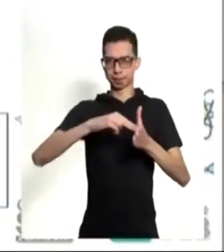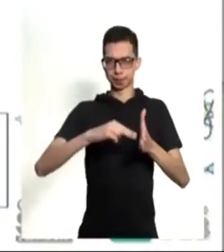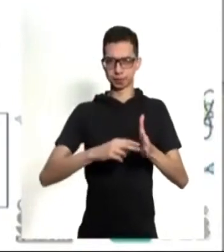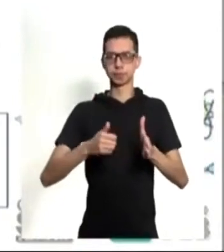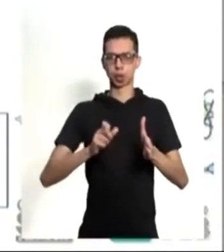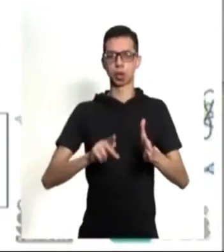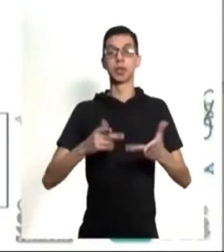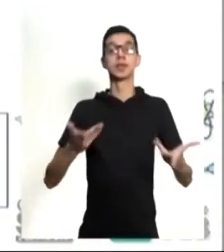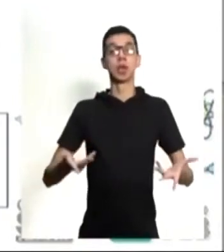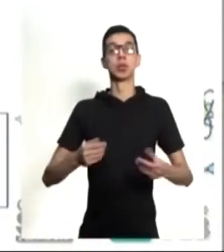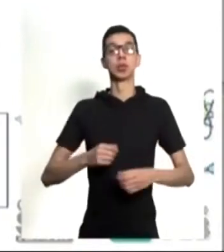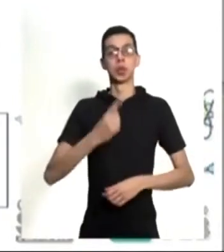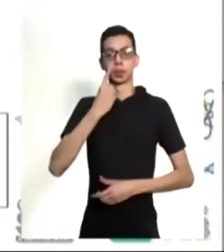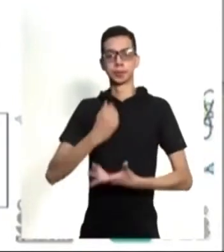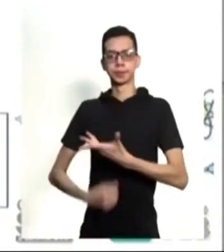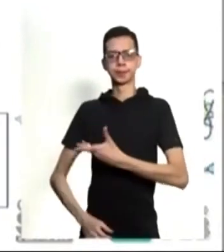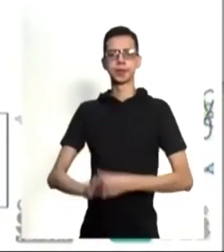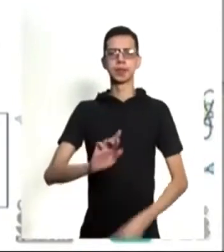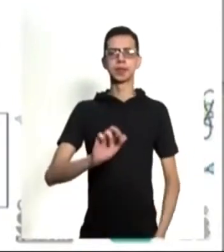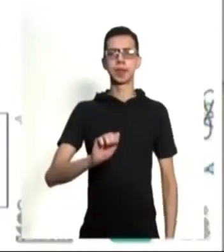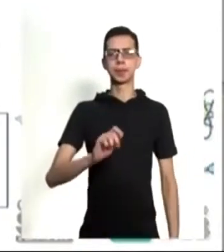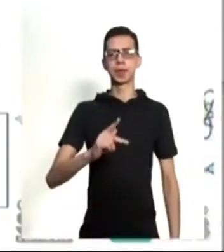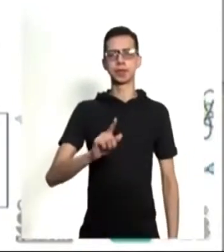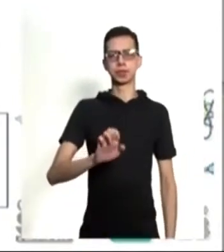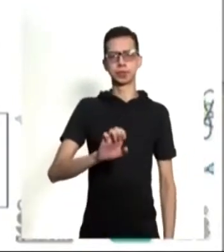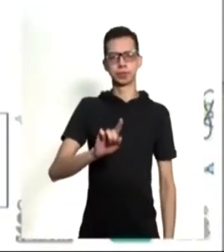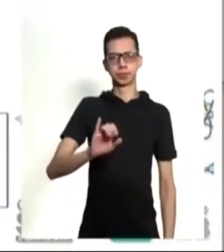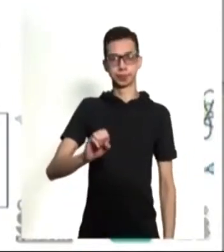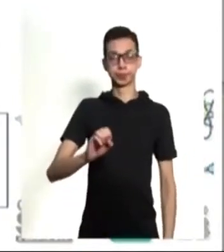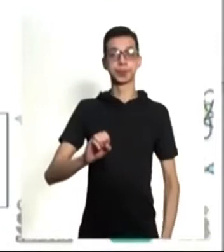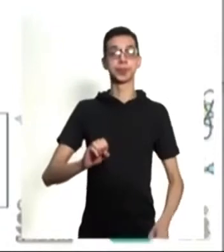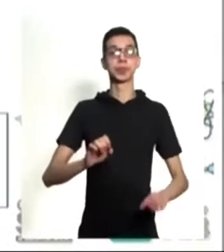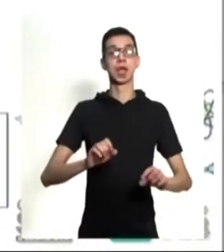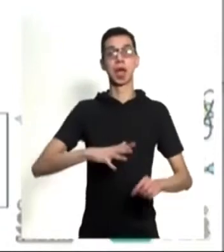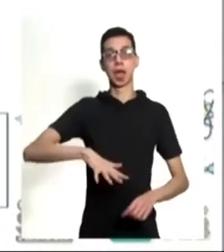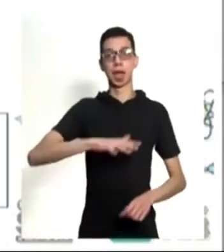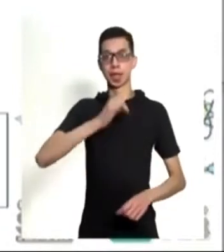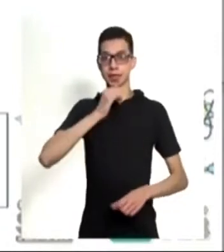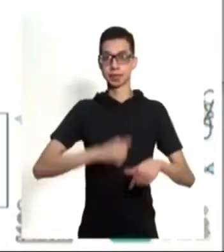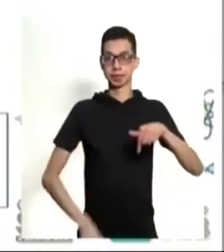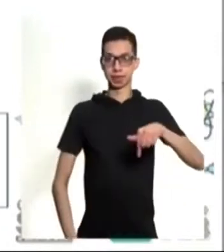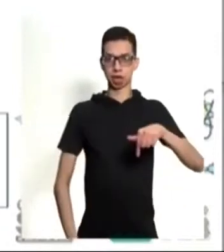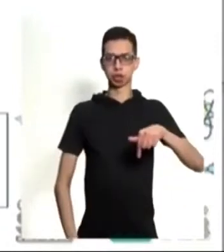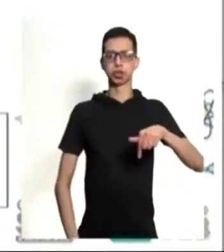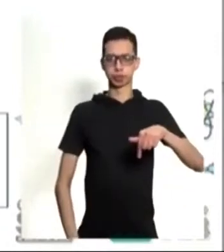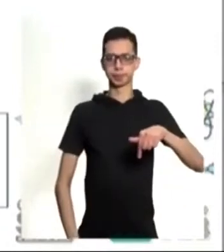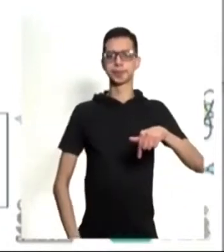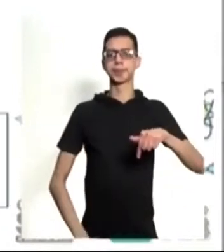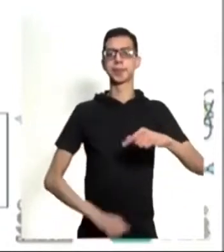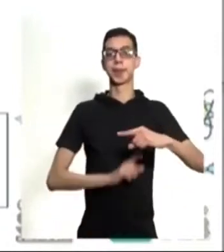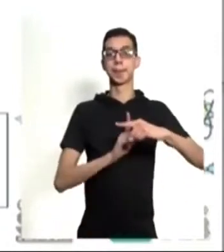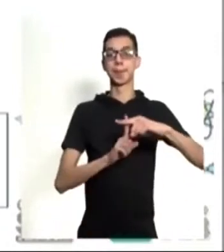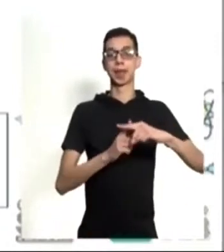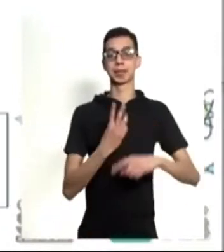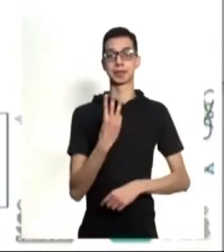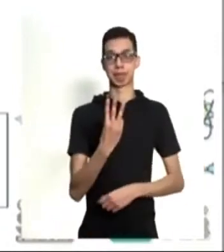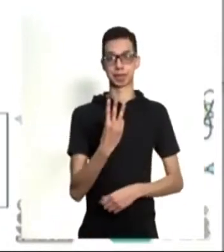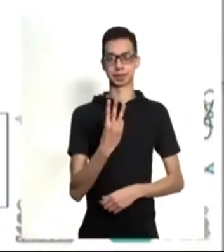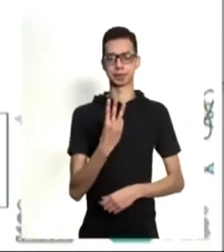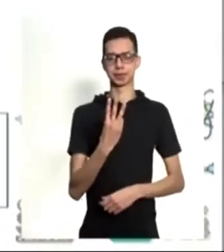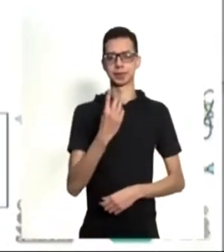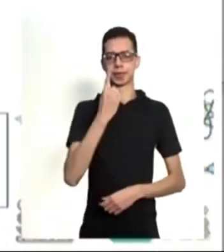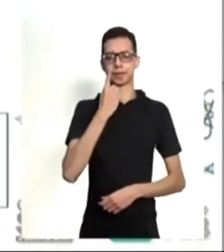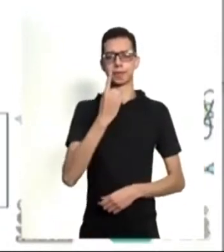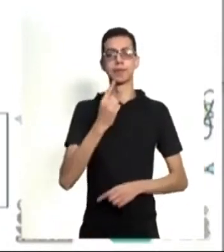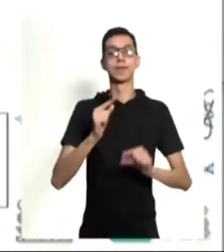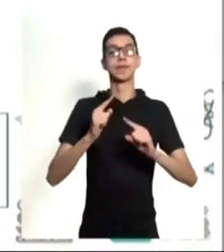do trapézio, troca comigo. Base maior do trapézio, 7, mais a base menor do trapézio, 3, vezes a altura